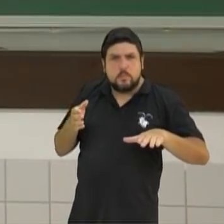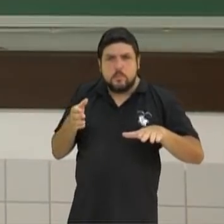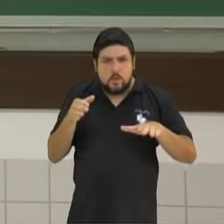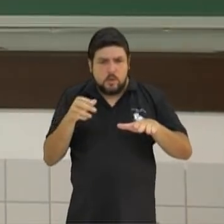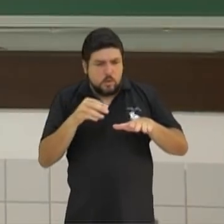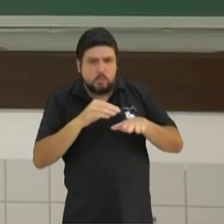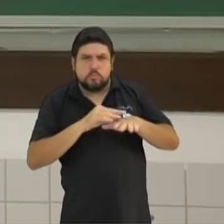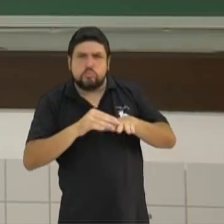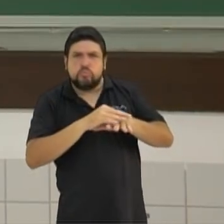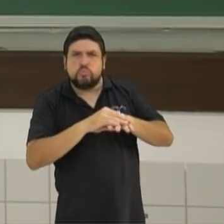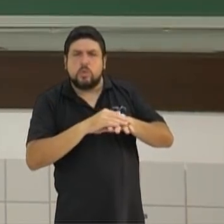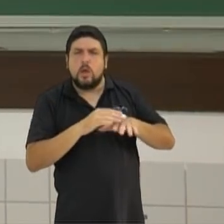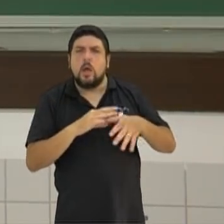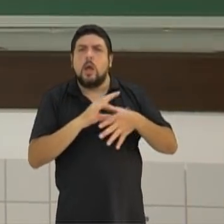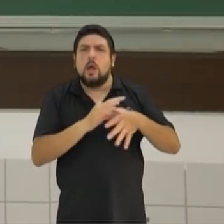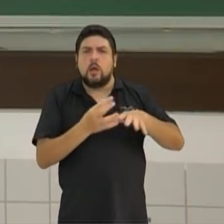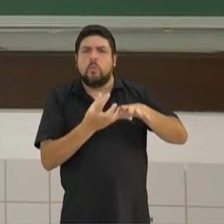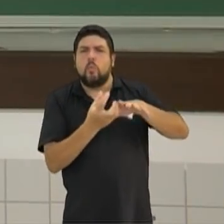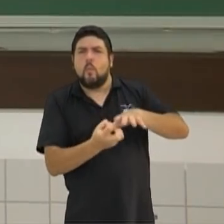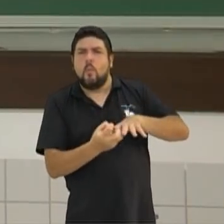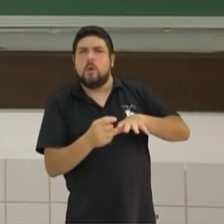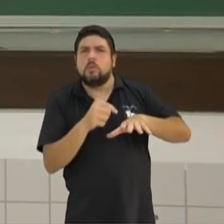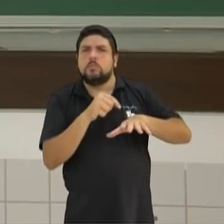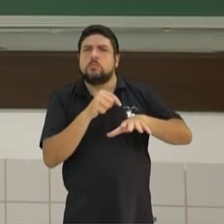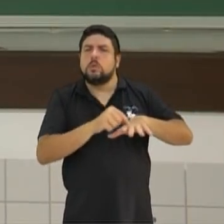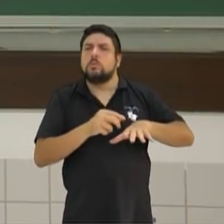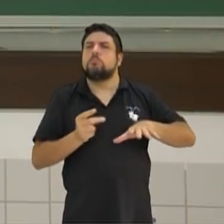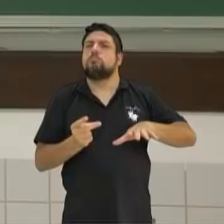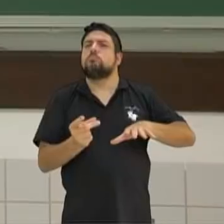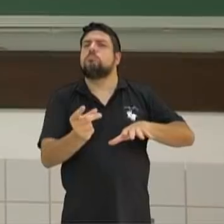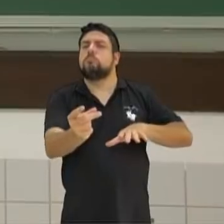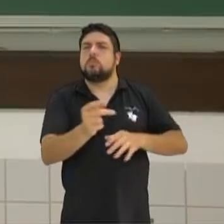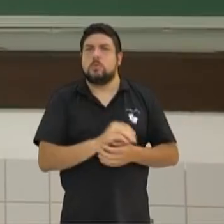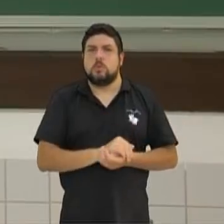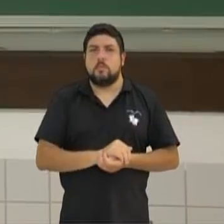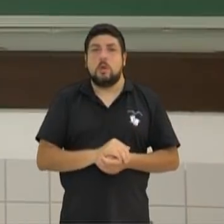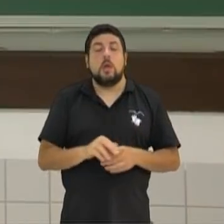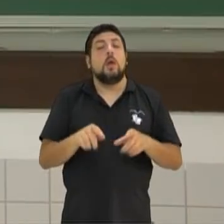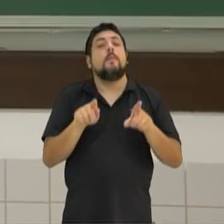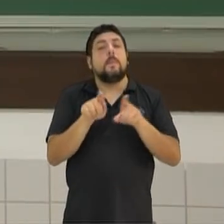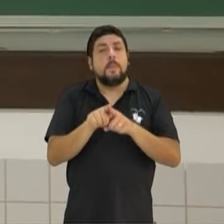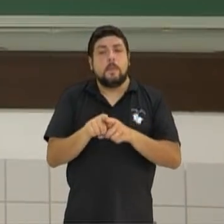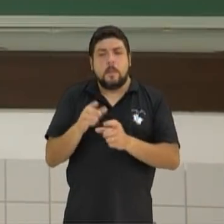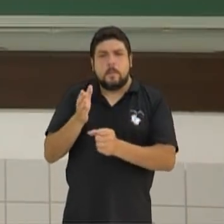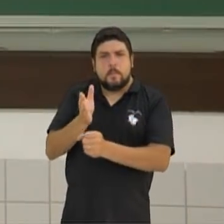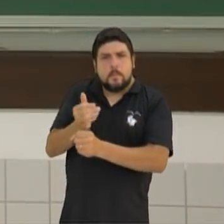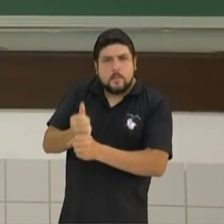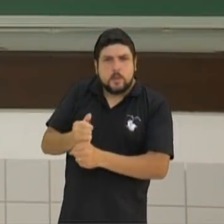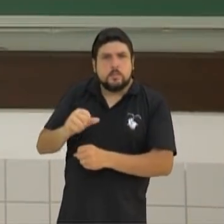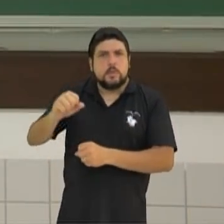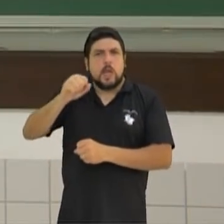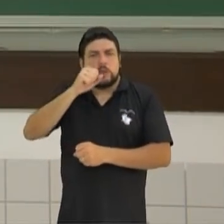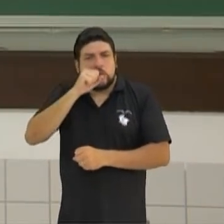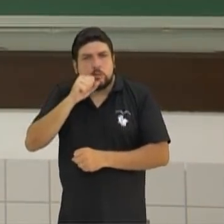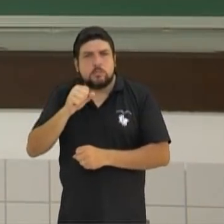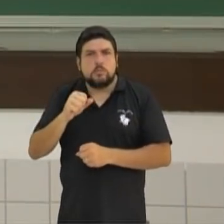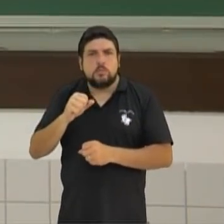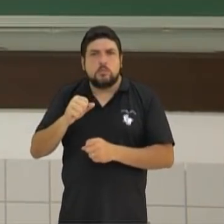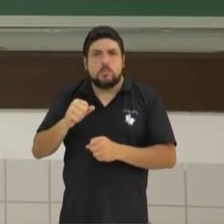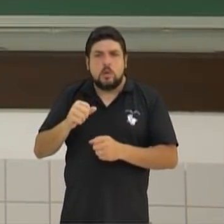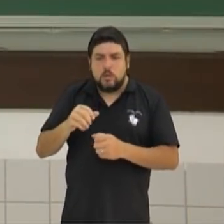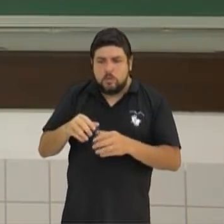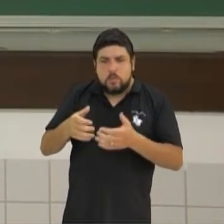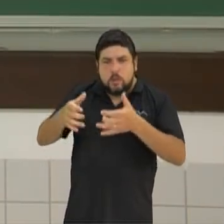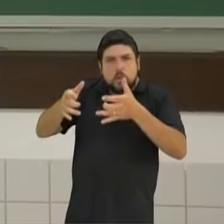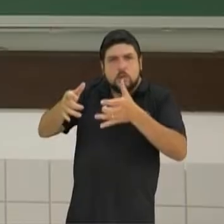fazia carne seca. Assim como você também poderia pegar legumes e colocá-los na salmoura, água com